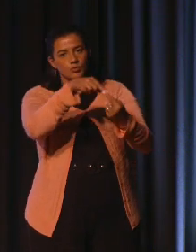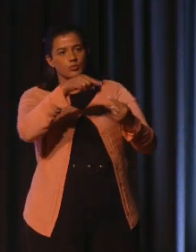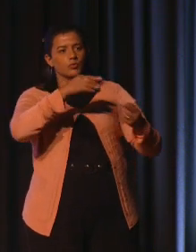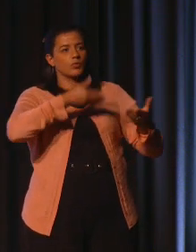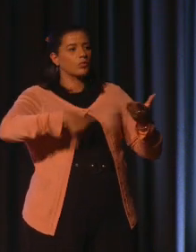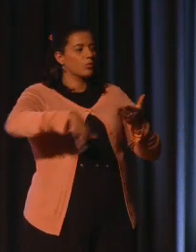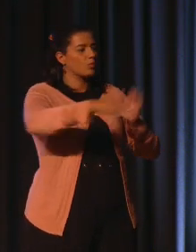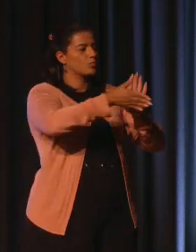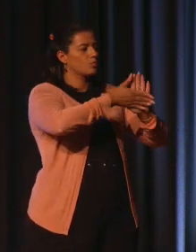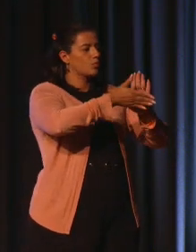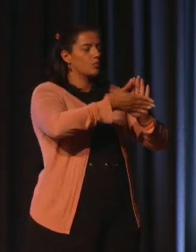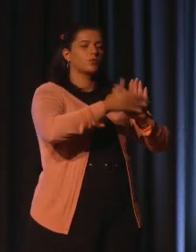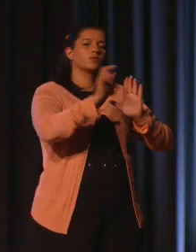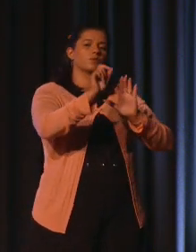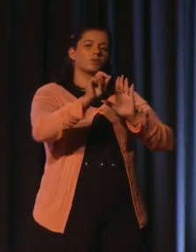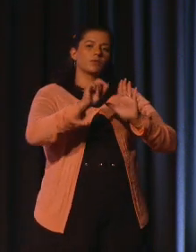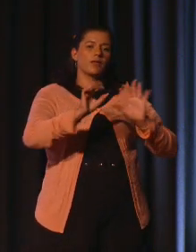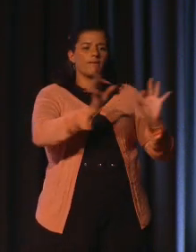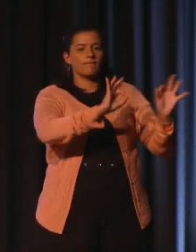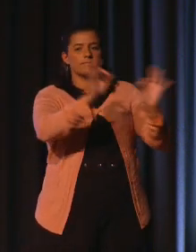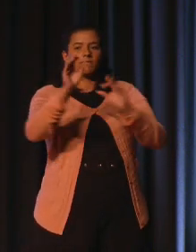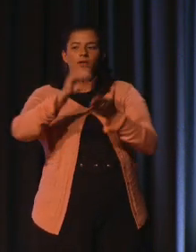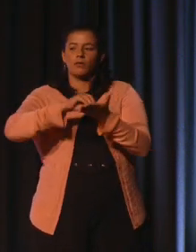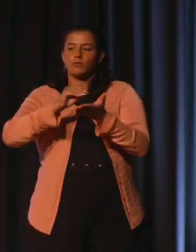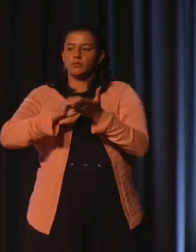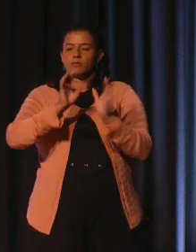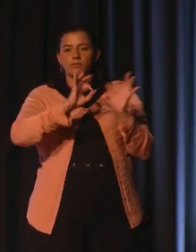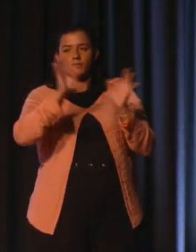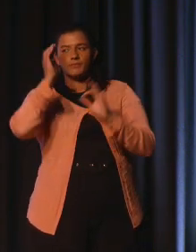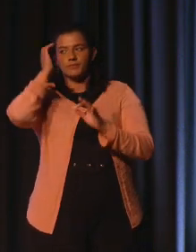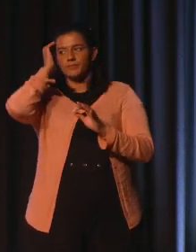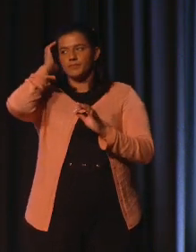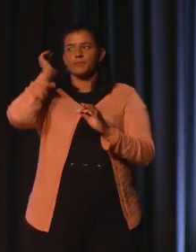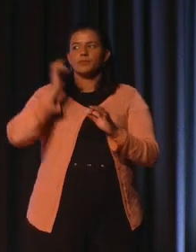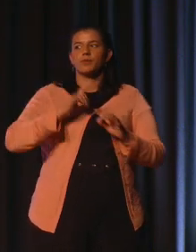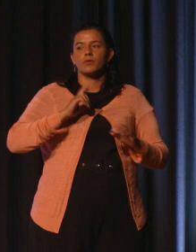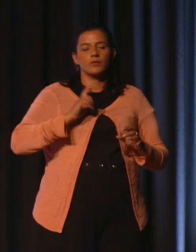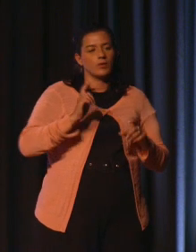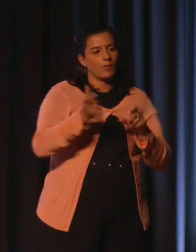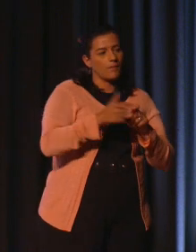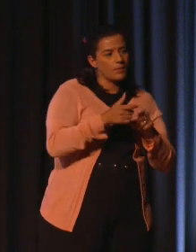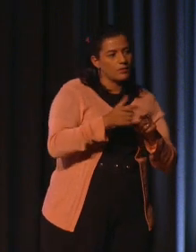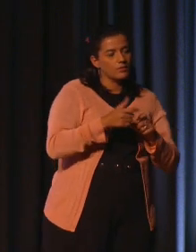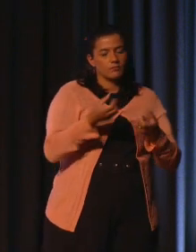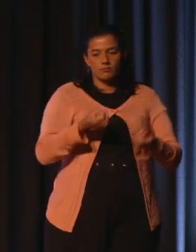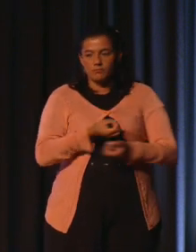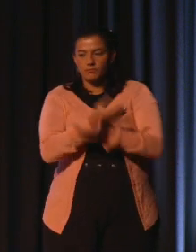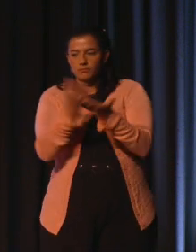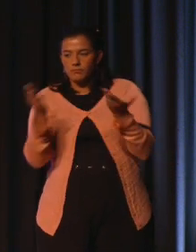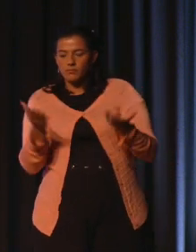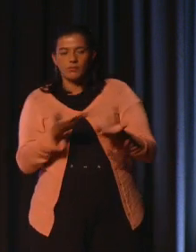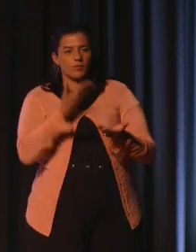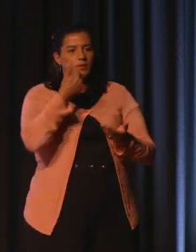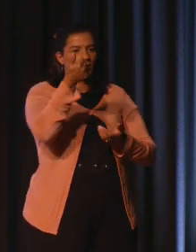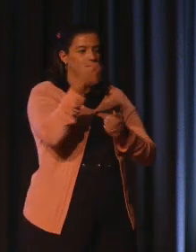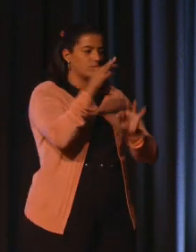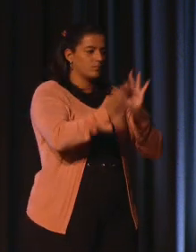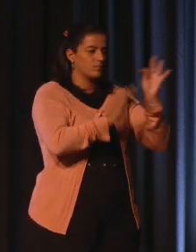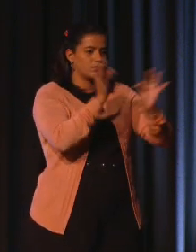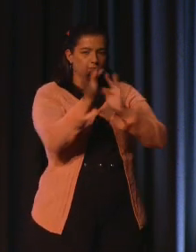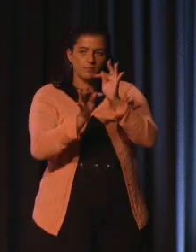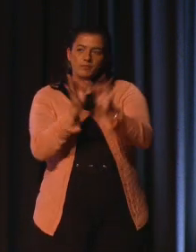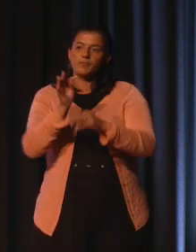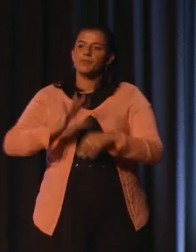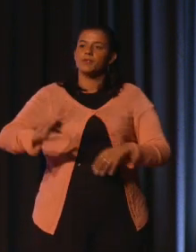missão, o propósito, é isso, é não deixar faltar o tratamento, para que o médico tenha ali o medicamento disponível, para o melhor tratamento que ele quer passar, para